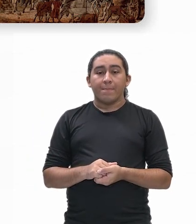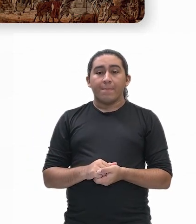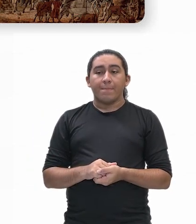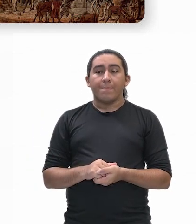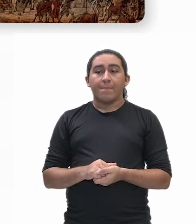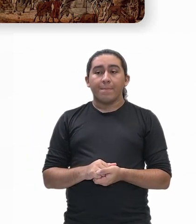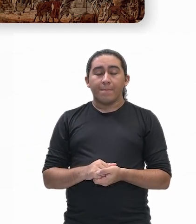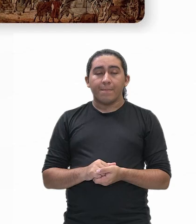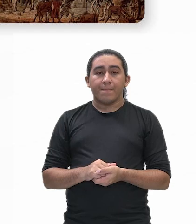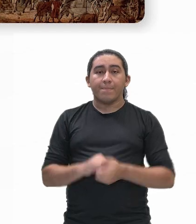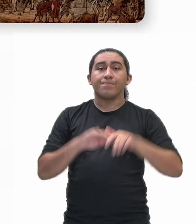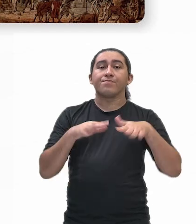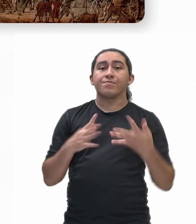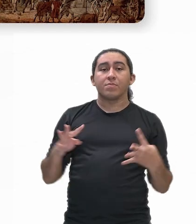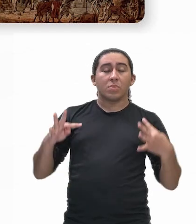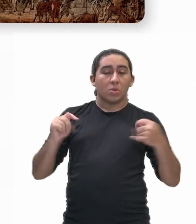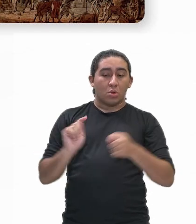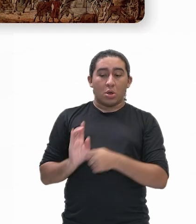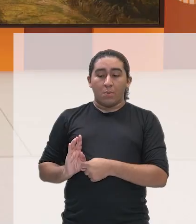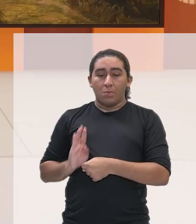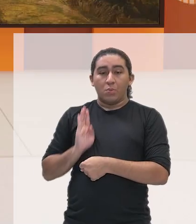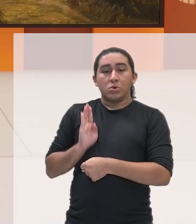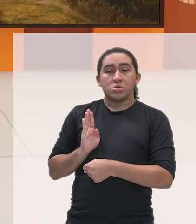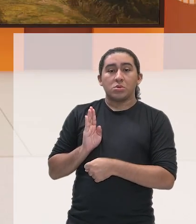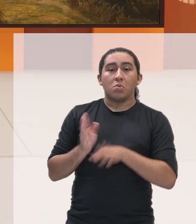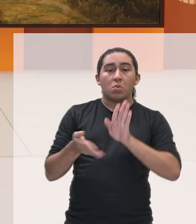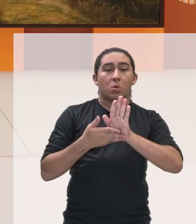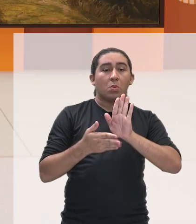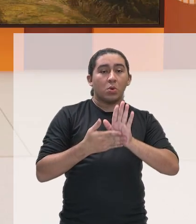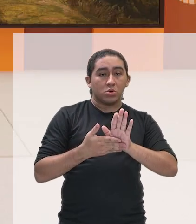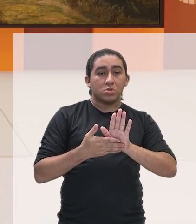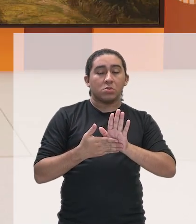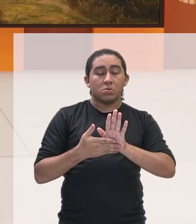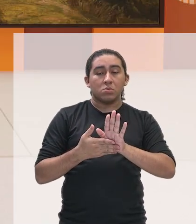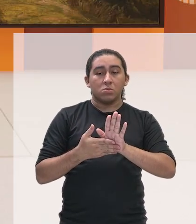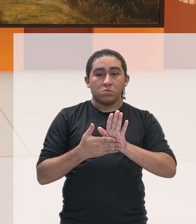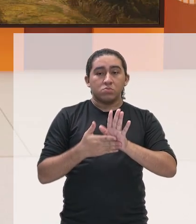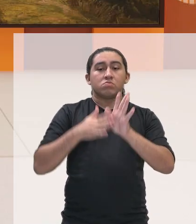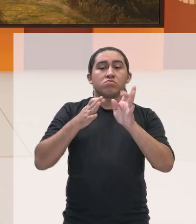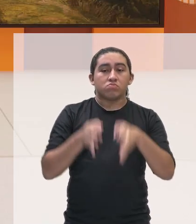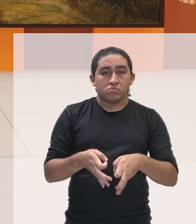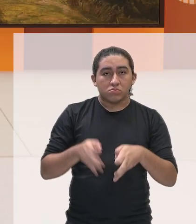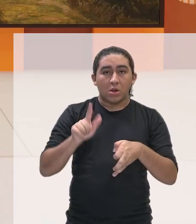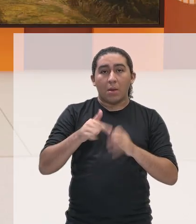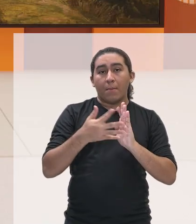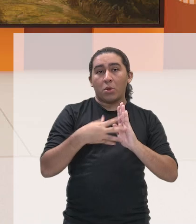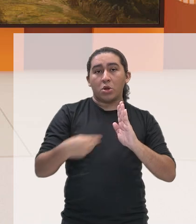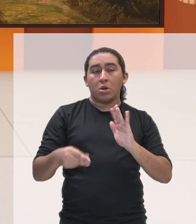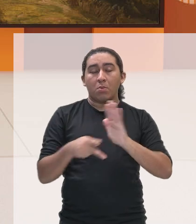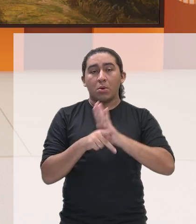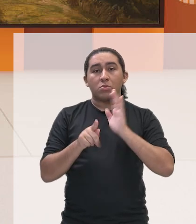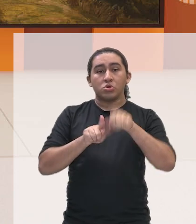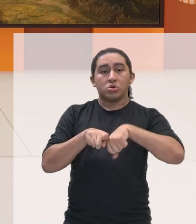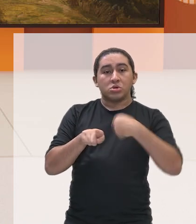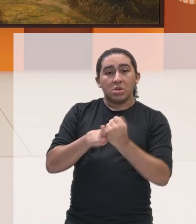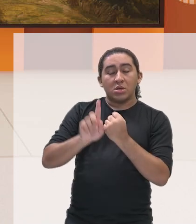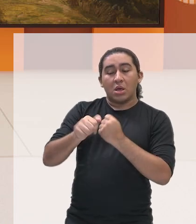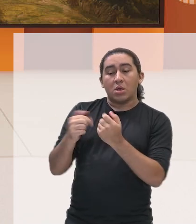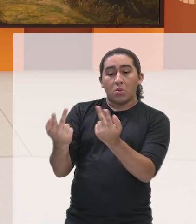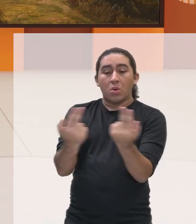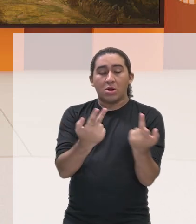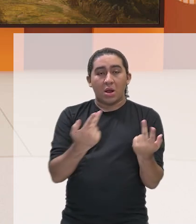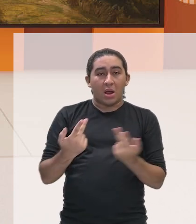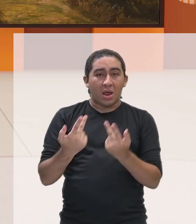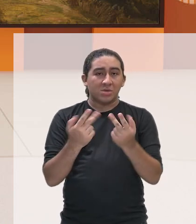que a burguesia propunha como modelo de sociedade, que era de igualdade,